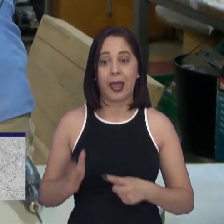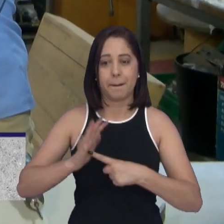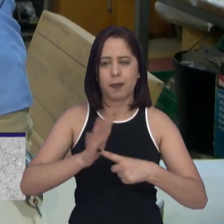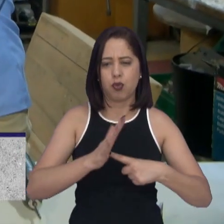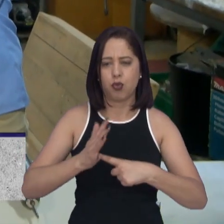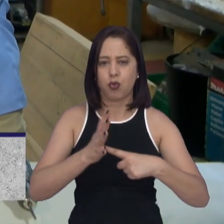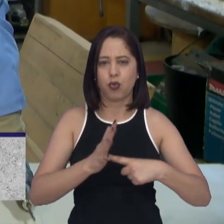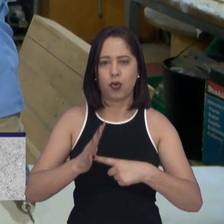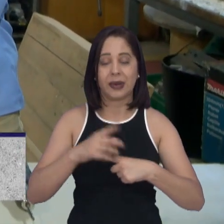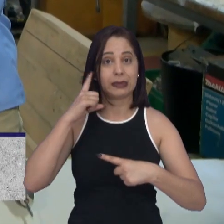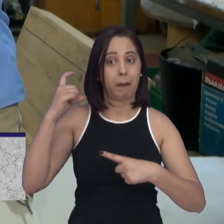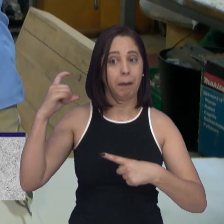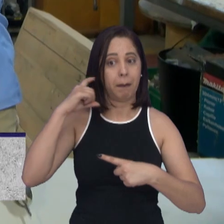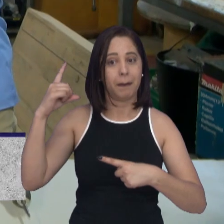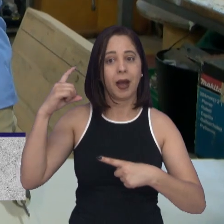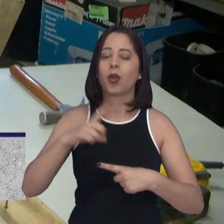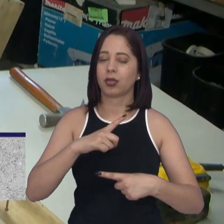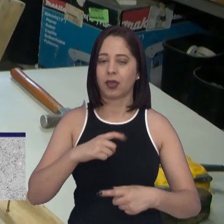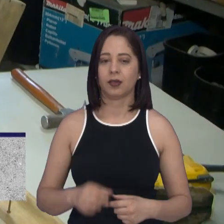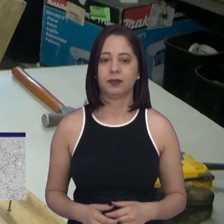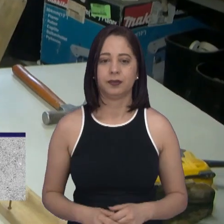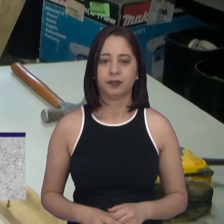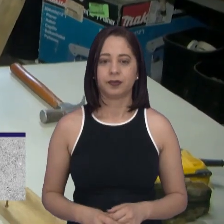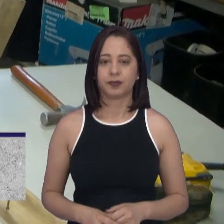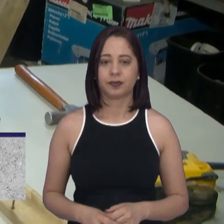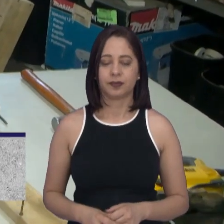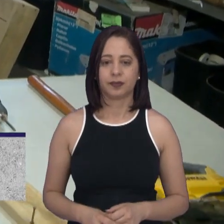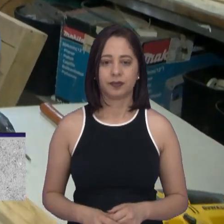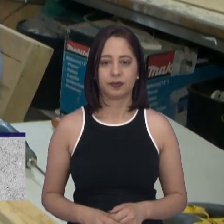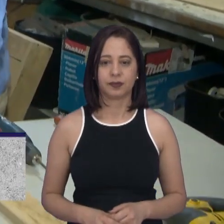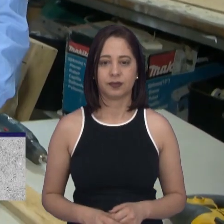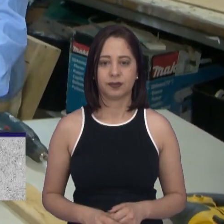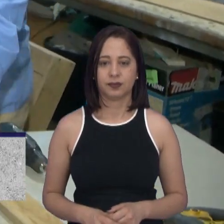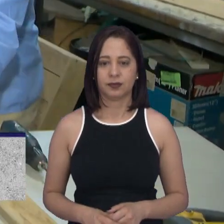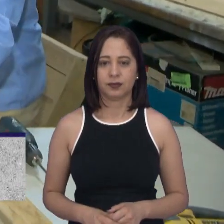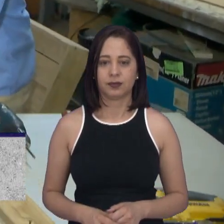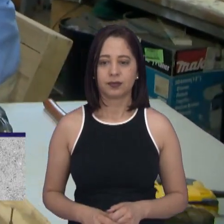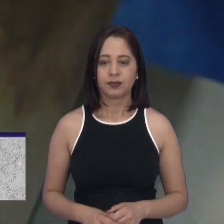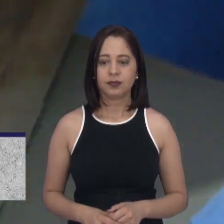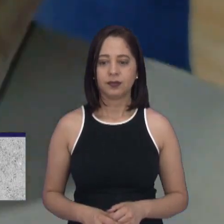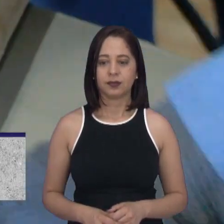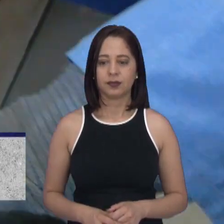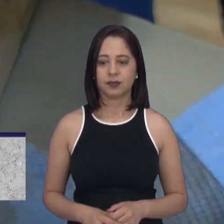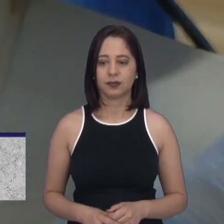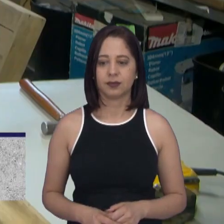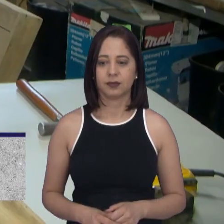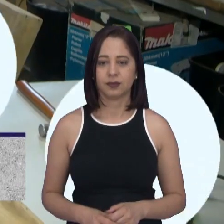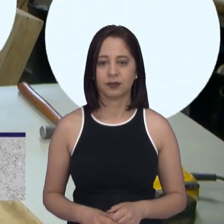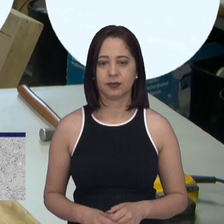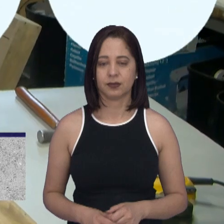segura. Aquele barulhinho, né? Um barulhinho.